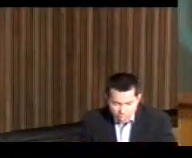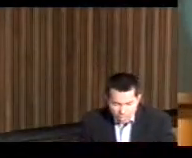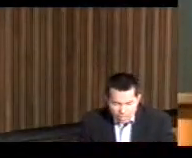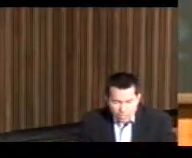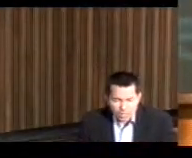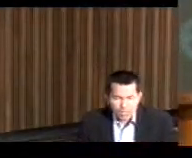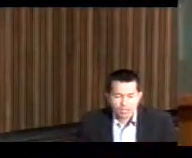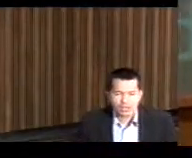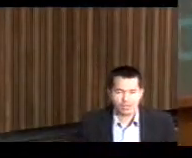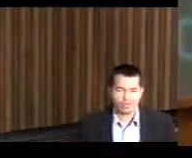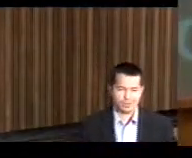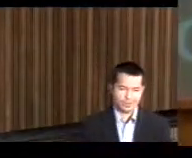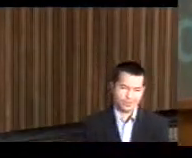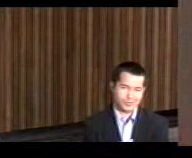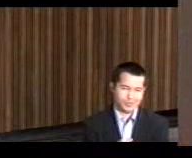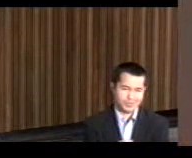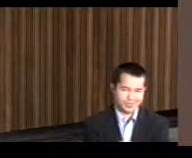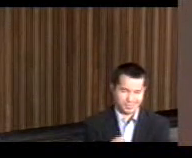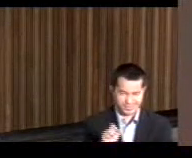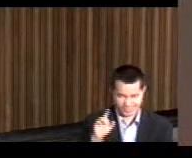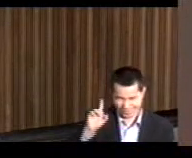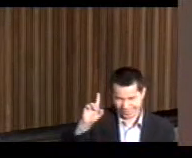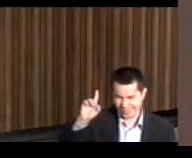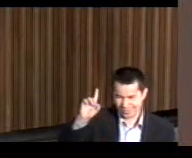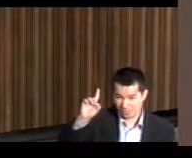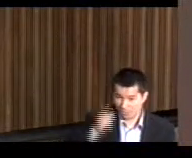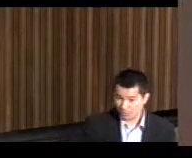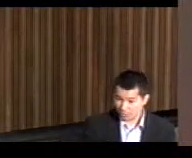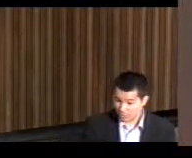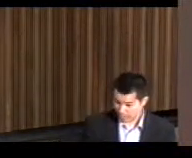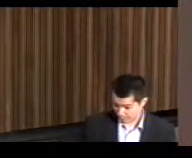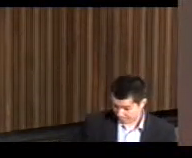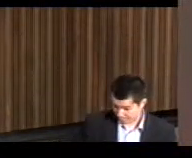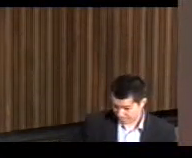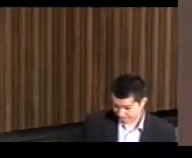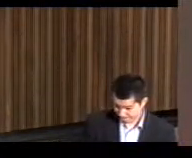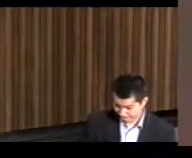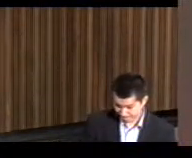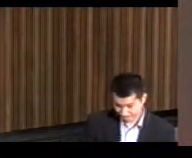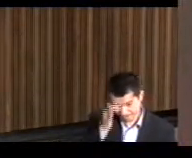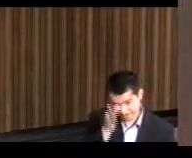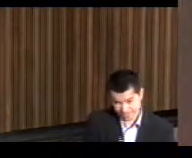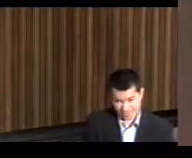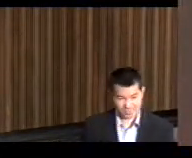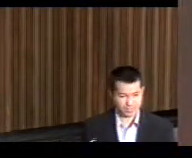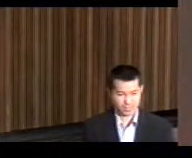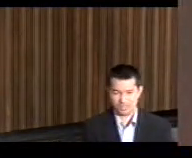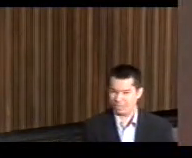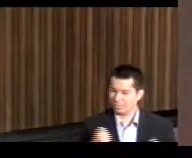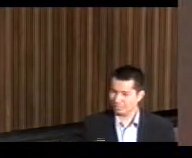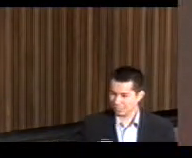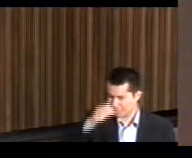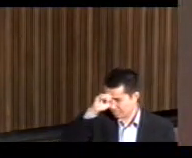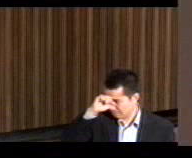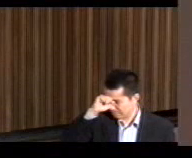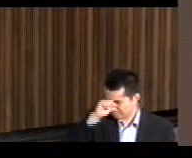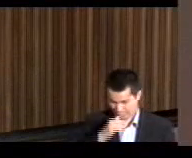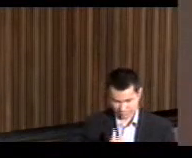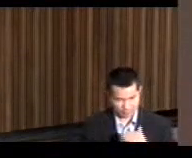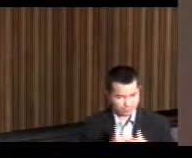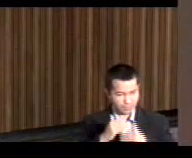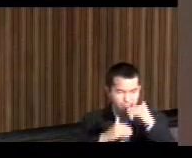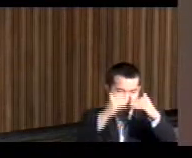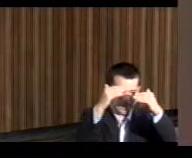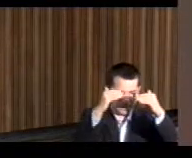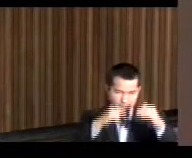Porque na jornada da fé, e essa é uma lição bonita que a gente tem que aprender. A jornada da fé